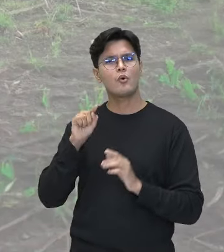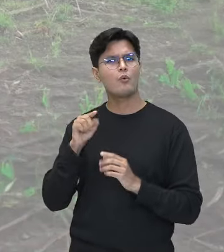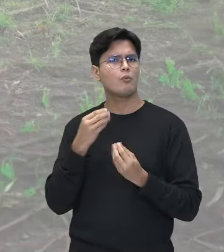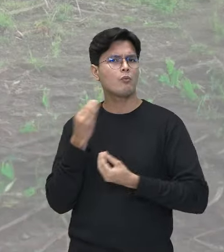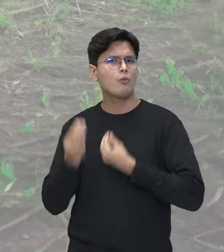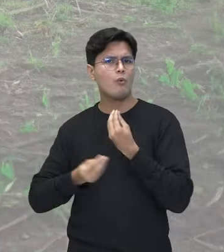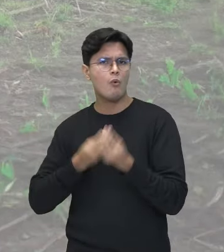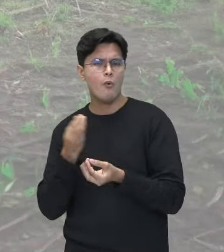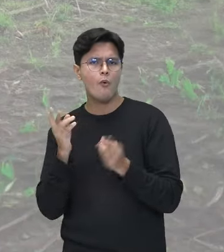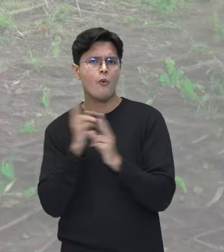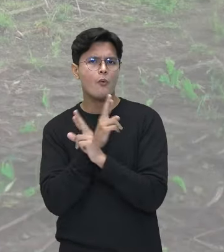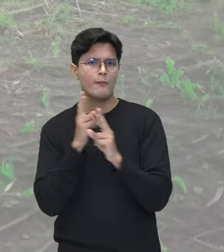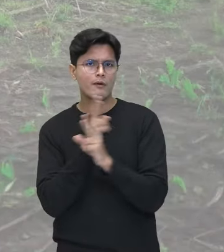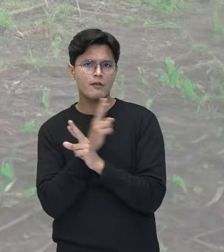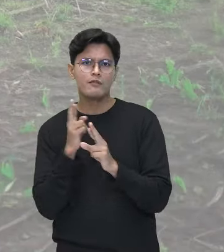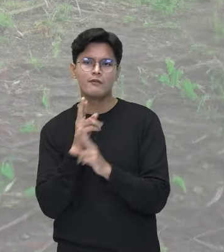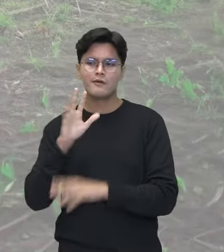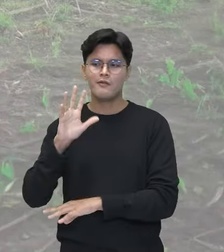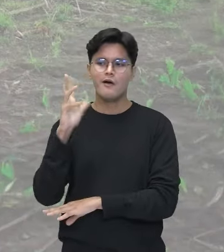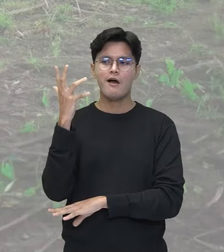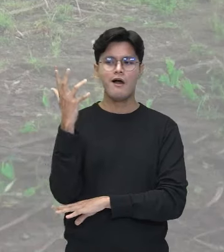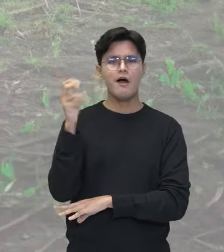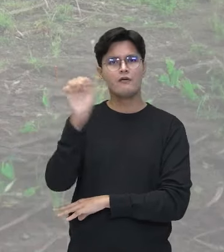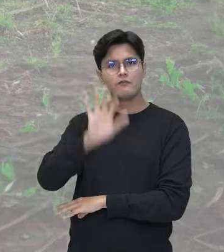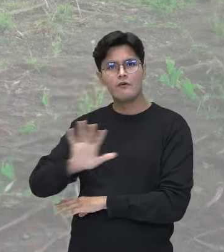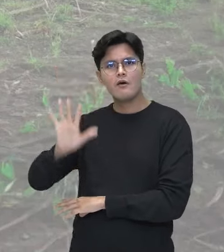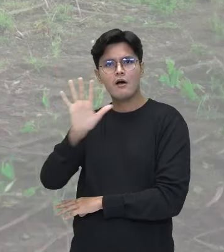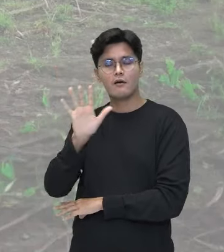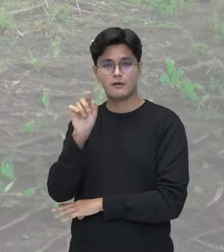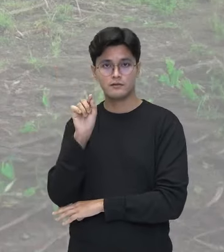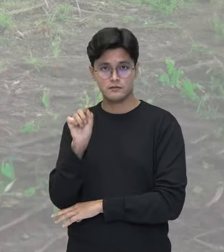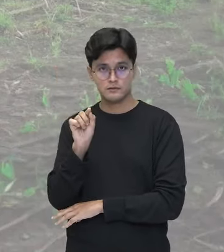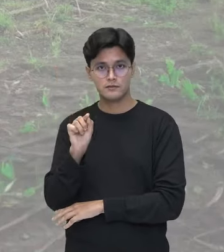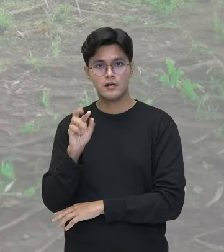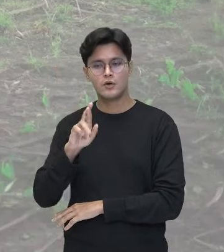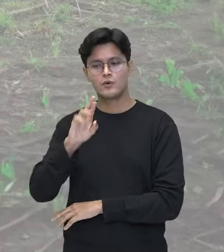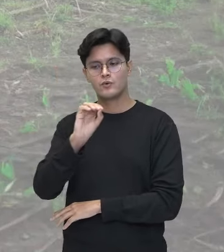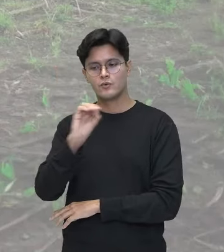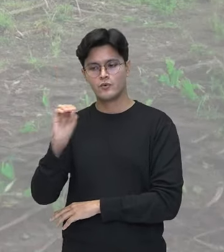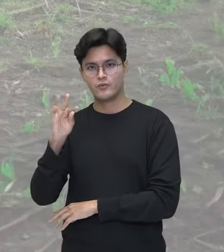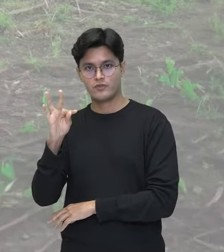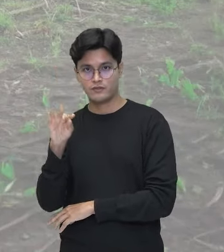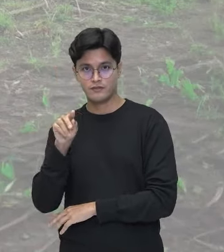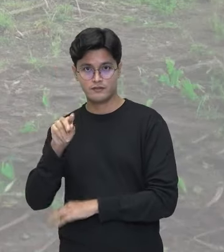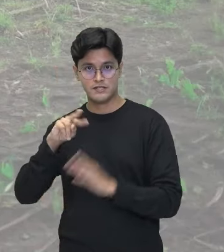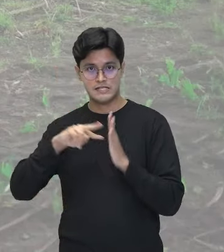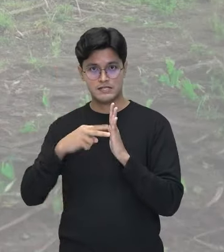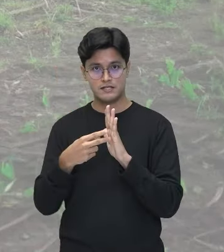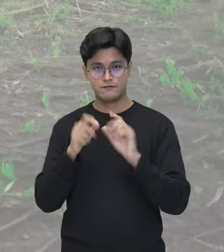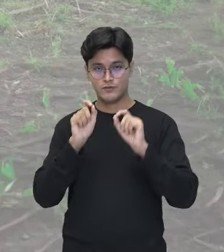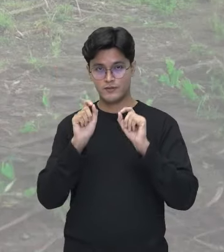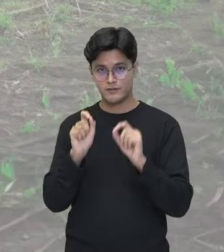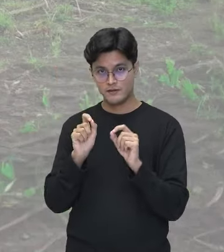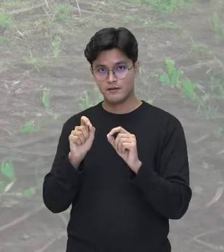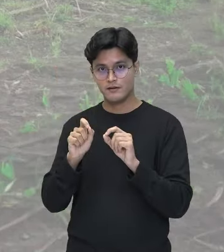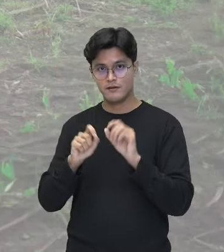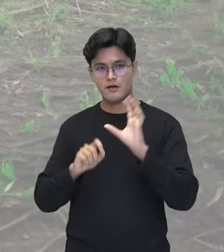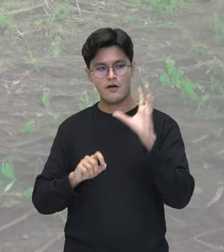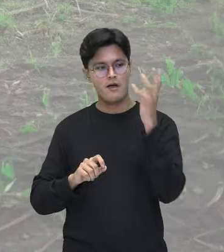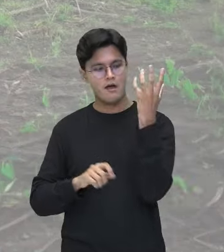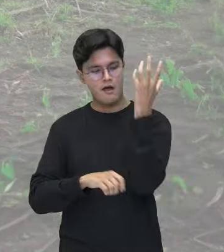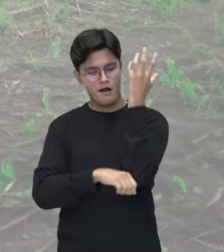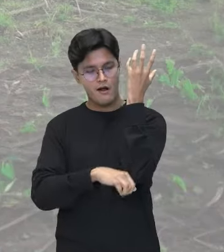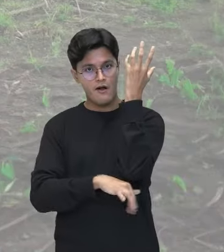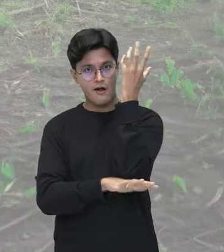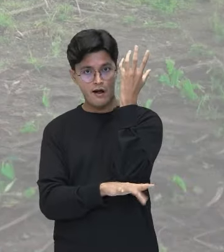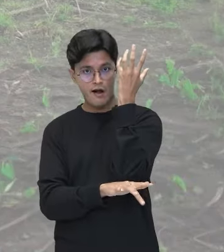aqui? A palavra root significa raiz, ou seja, como uma árvore, toda palavra